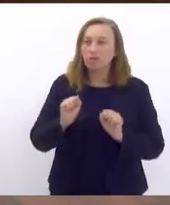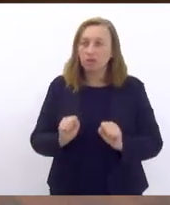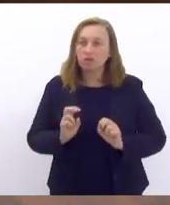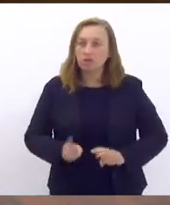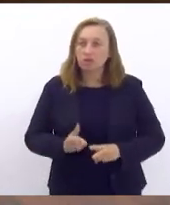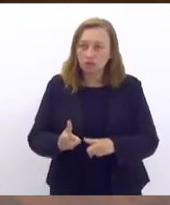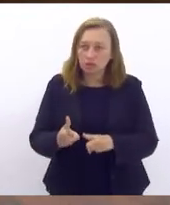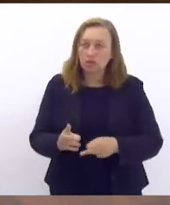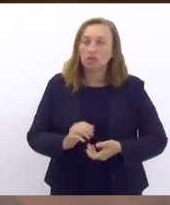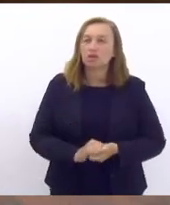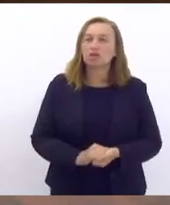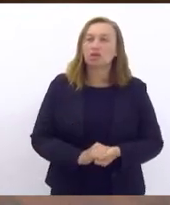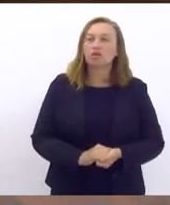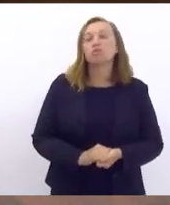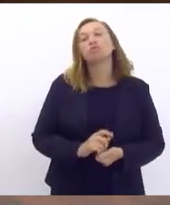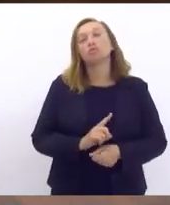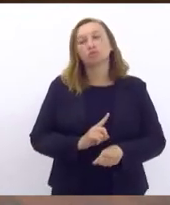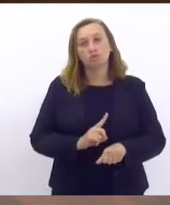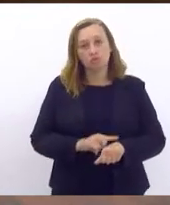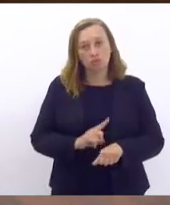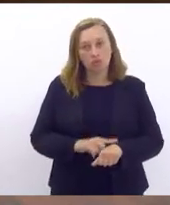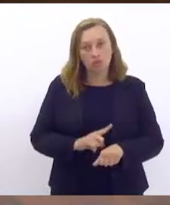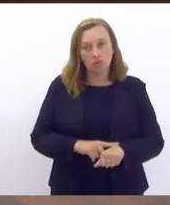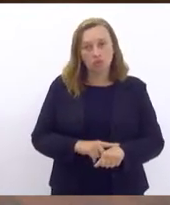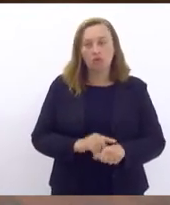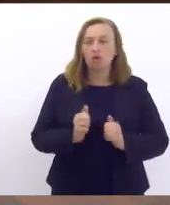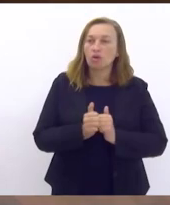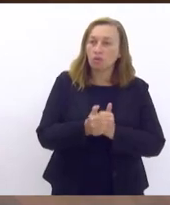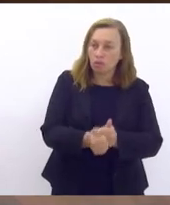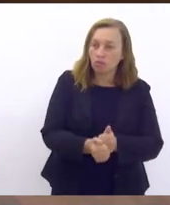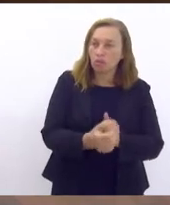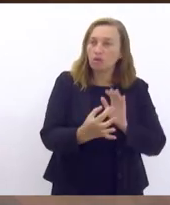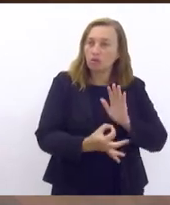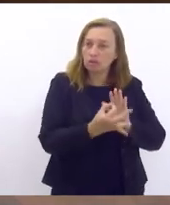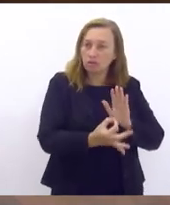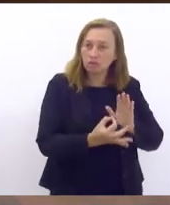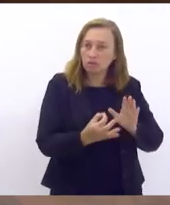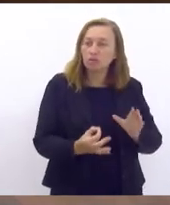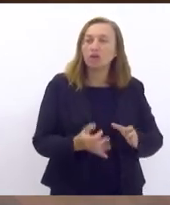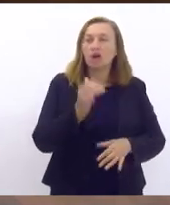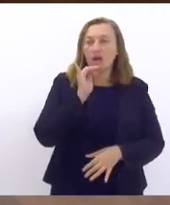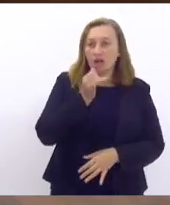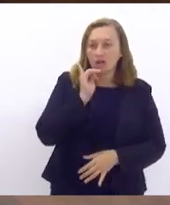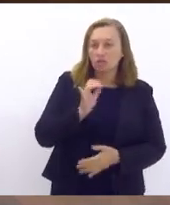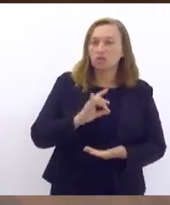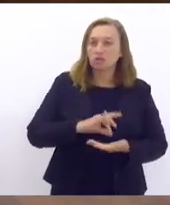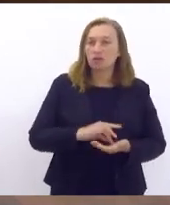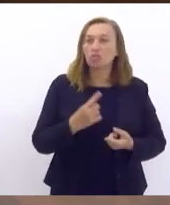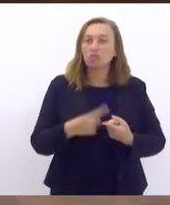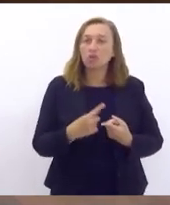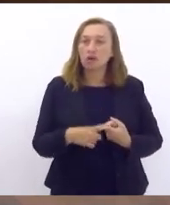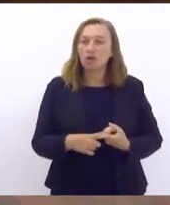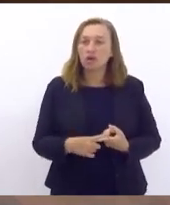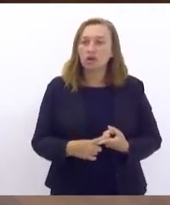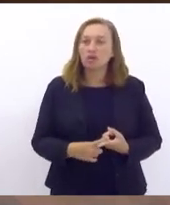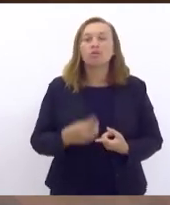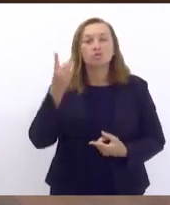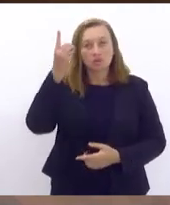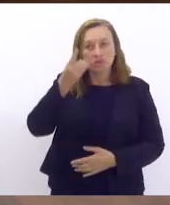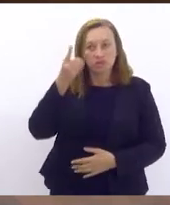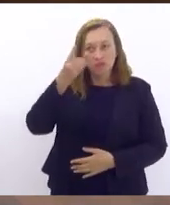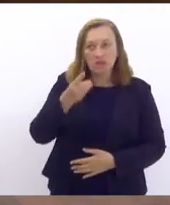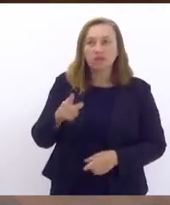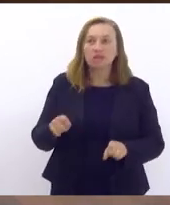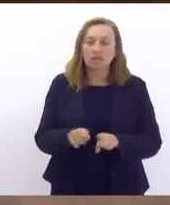prosseguir, eu vou aqui, no momento, acompanhar o parecer do relator original, porque, como deputada,